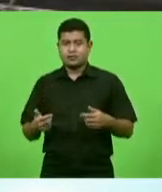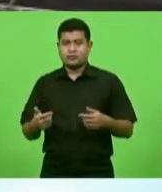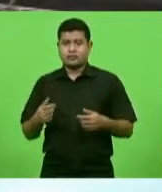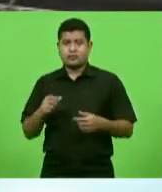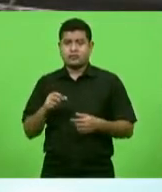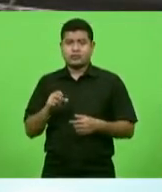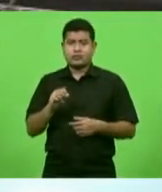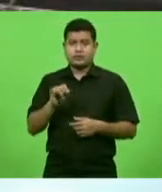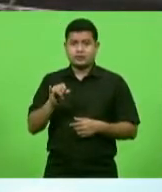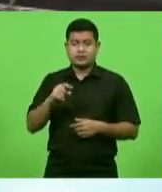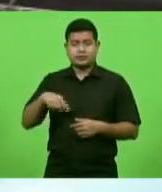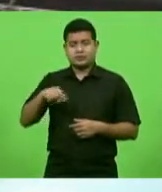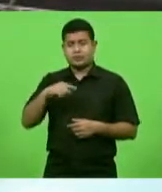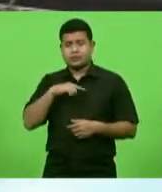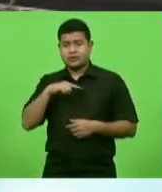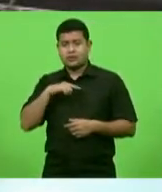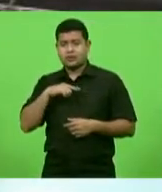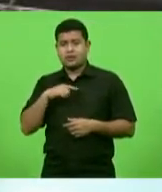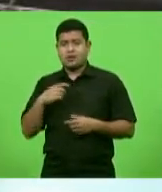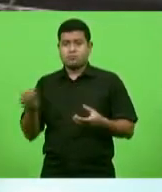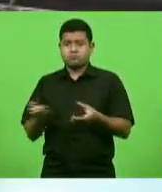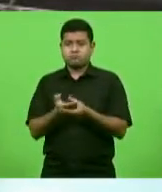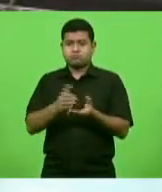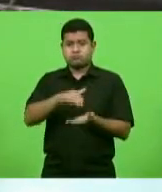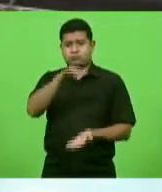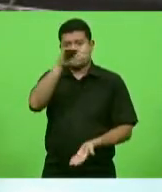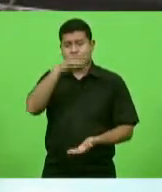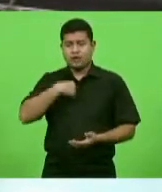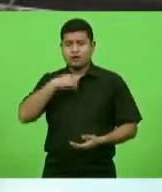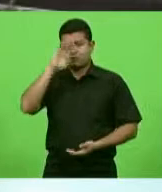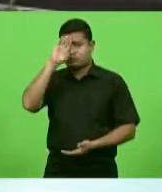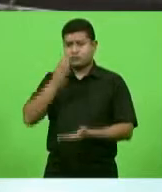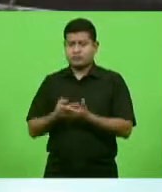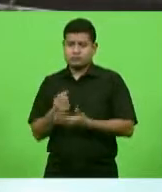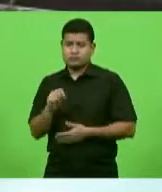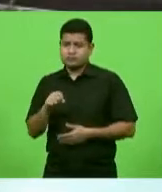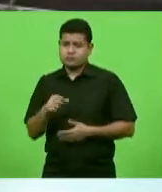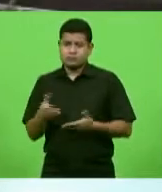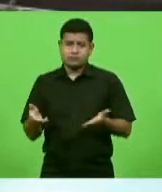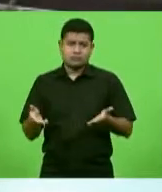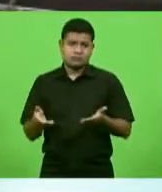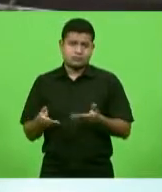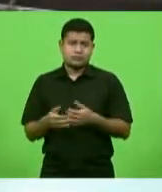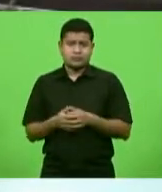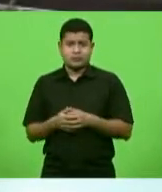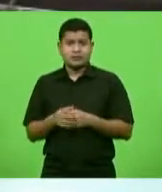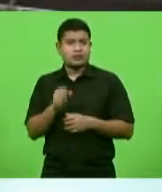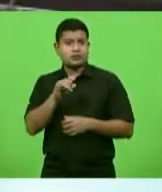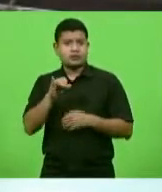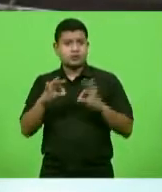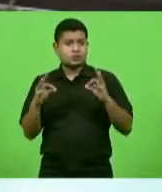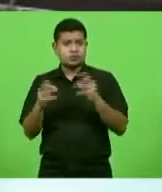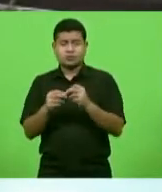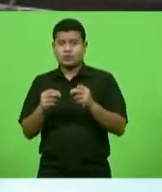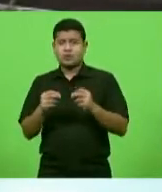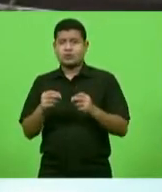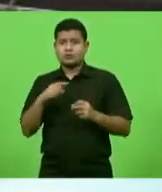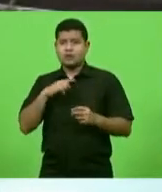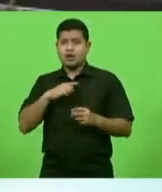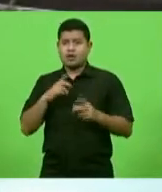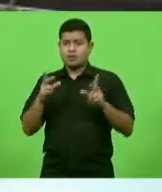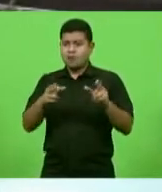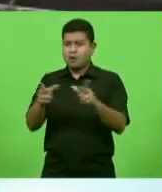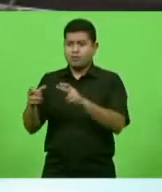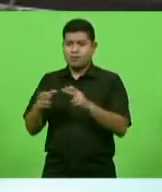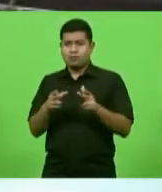será que nós temos os autos? E eu acredito que sim, se todos nós temos os mesmos